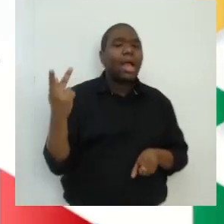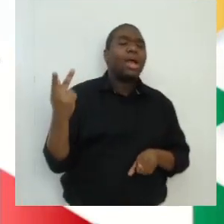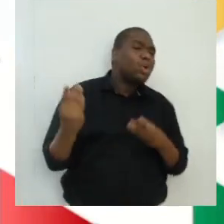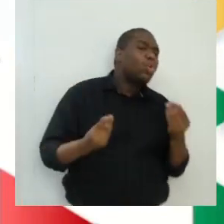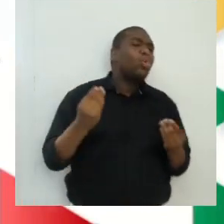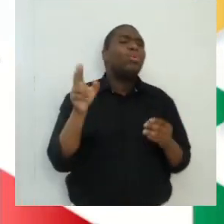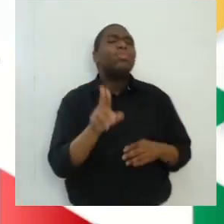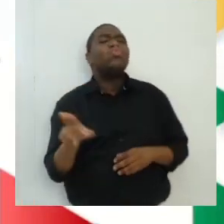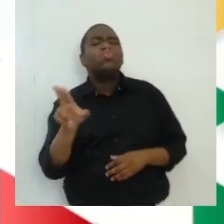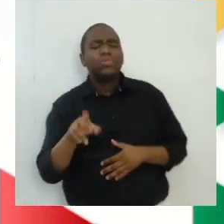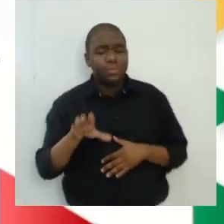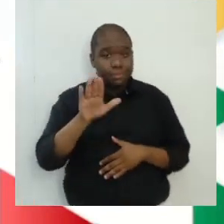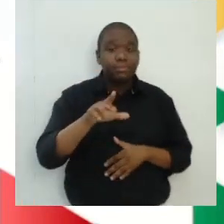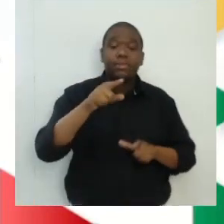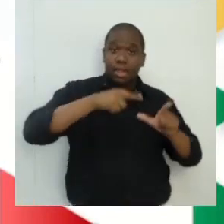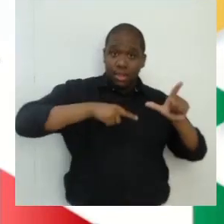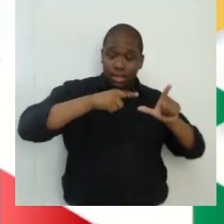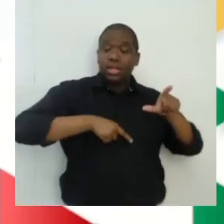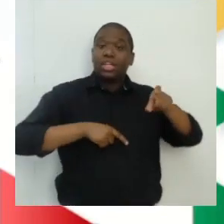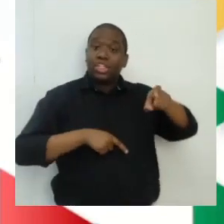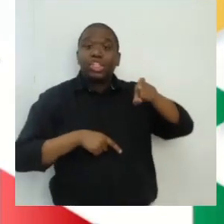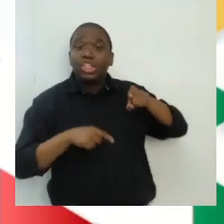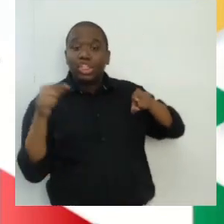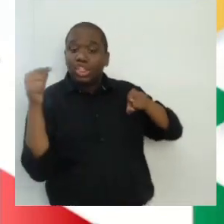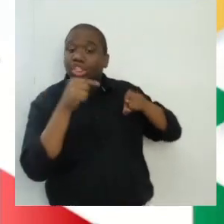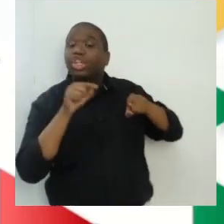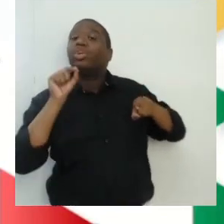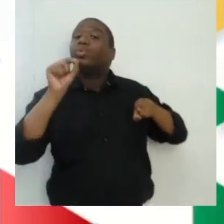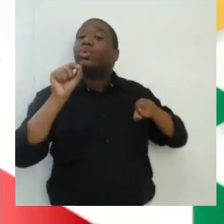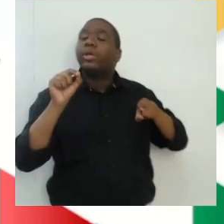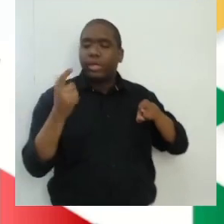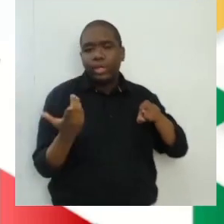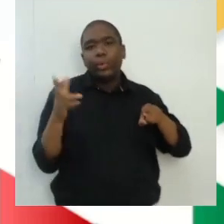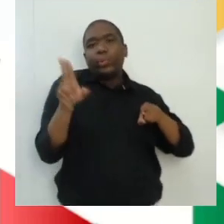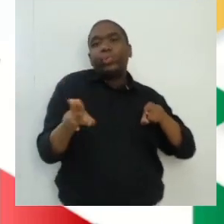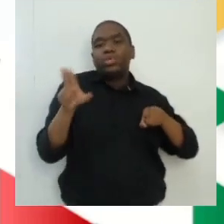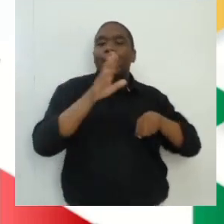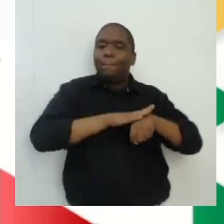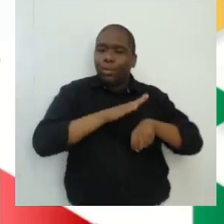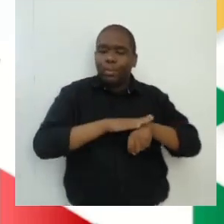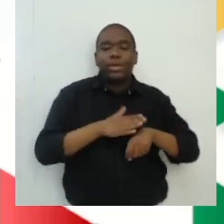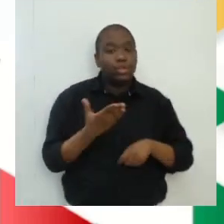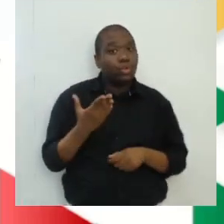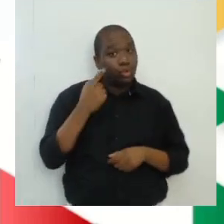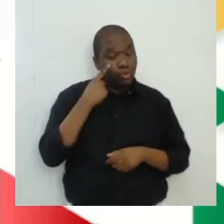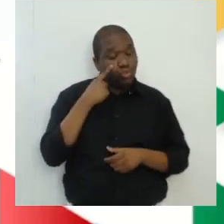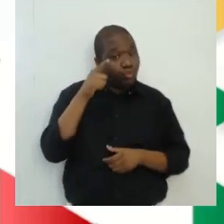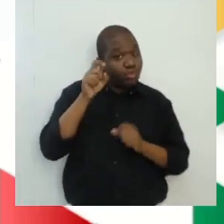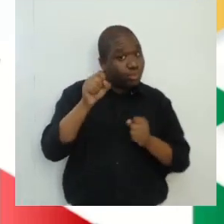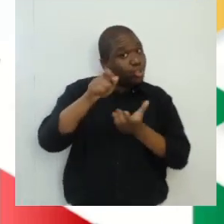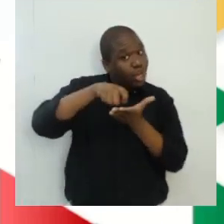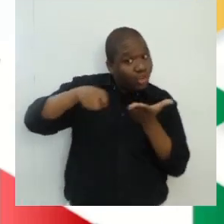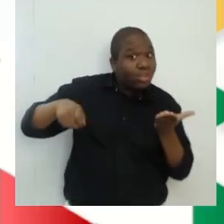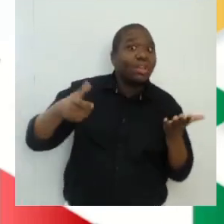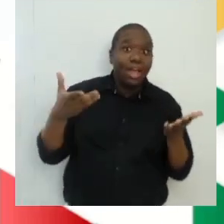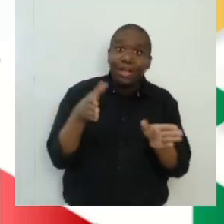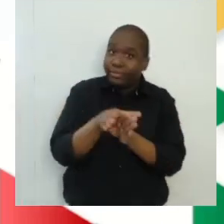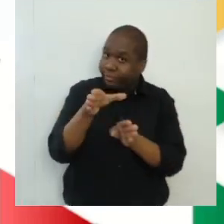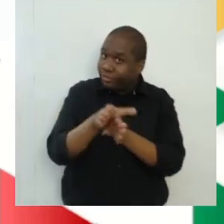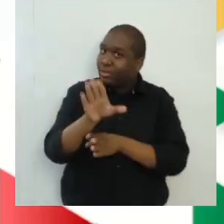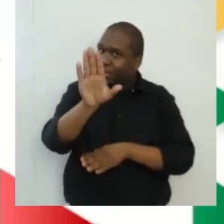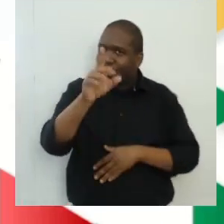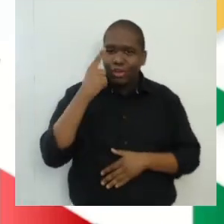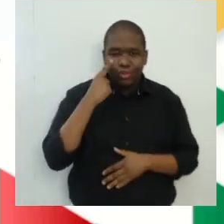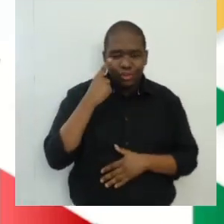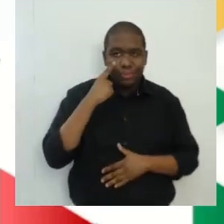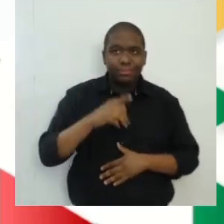começar, o X ele é utilizado nas seguintes situações. Pega o caderno e faz a anotação, tá?